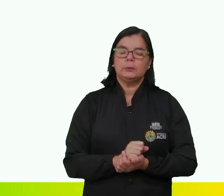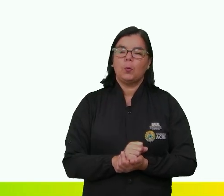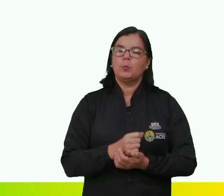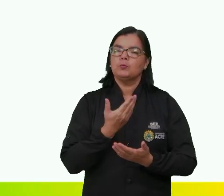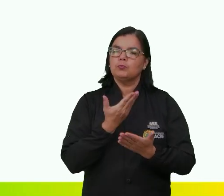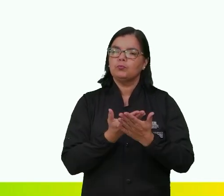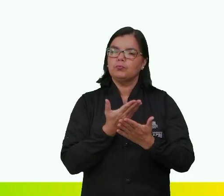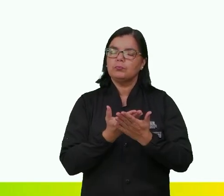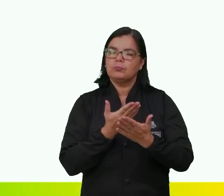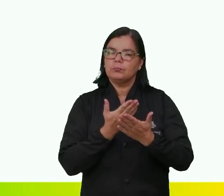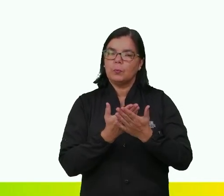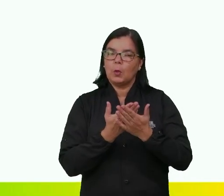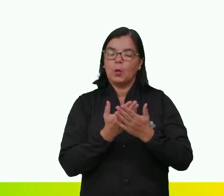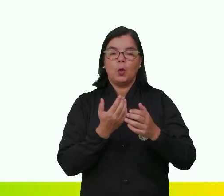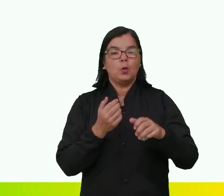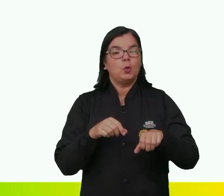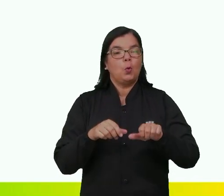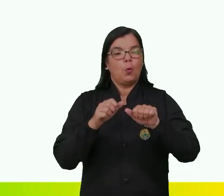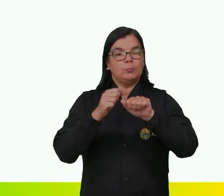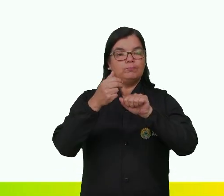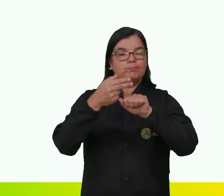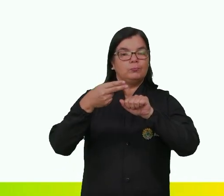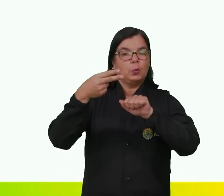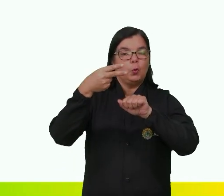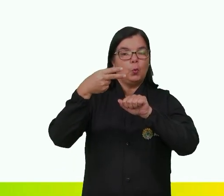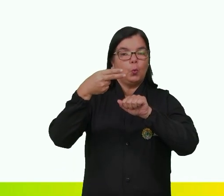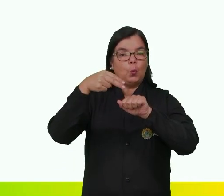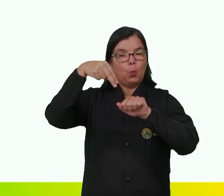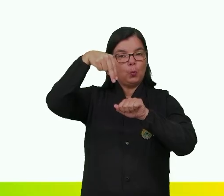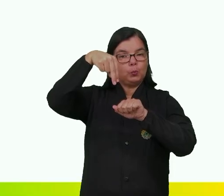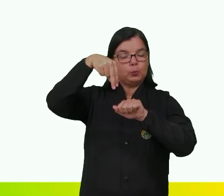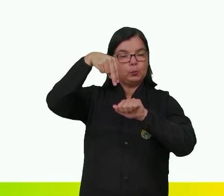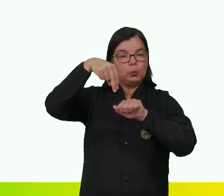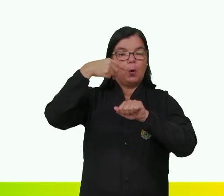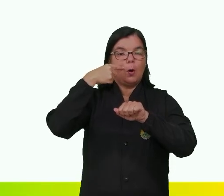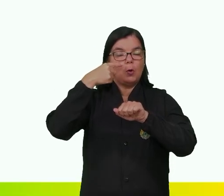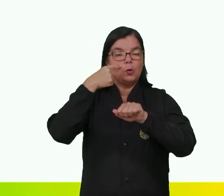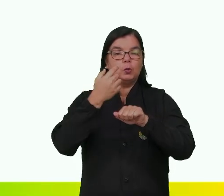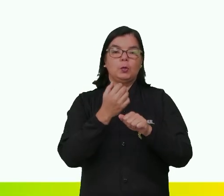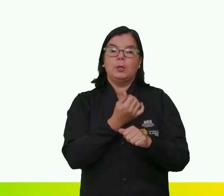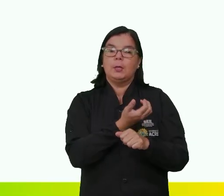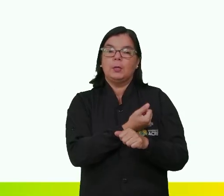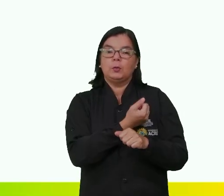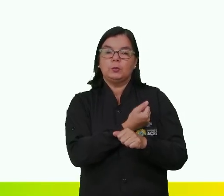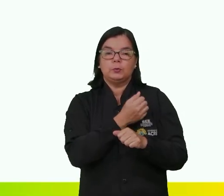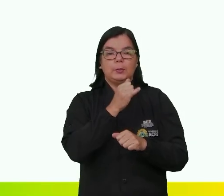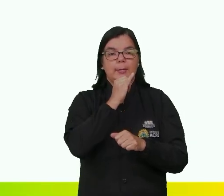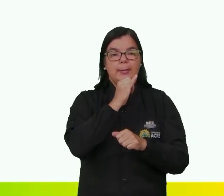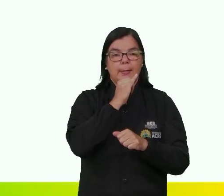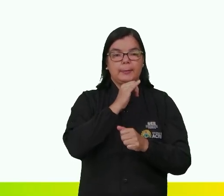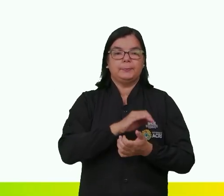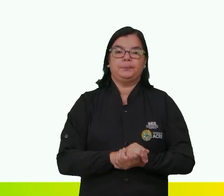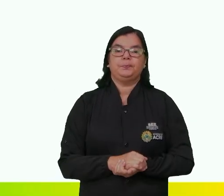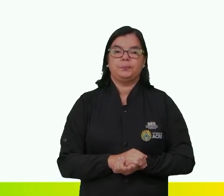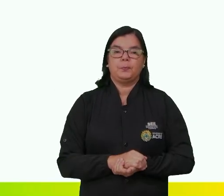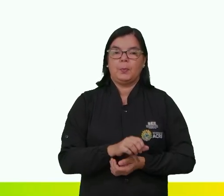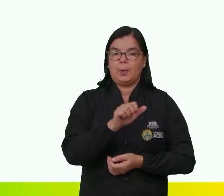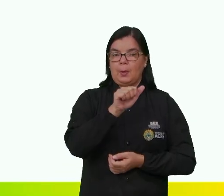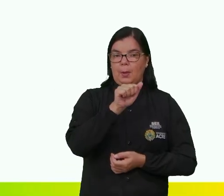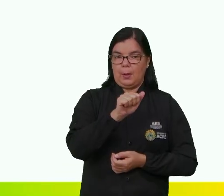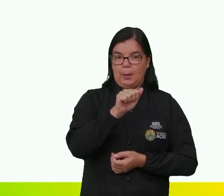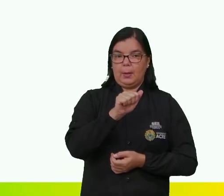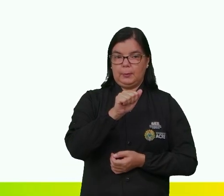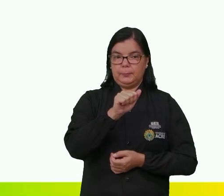potências, é bom nós nomearmos os elementos. Por exemplo, este A